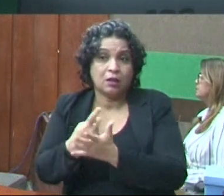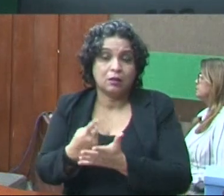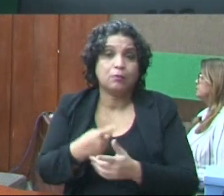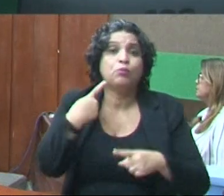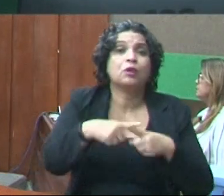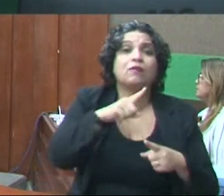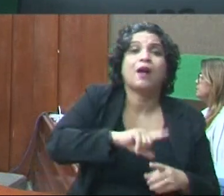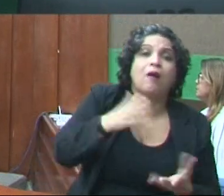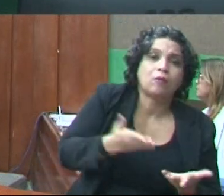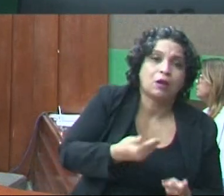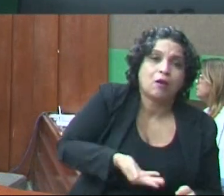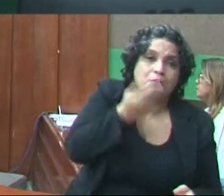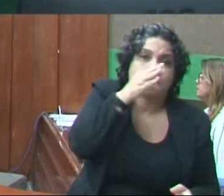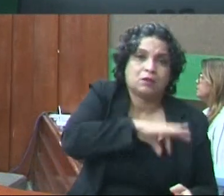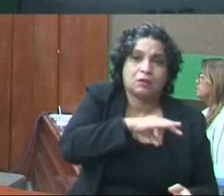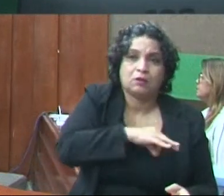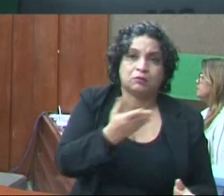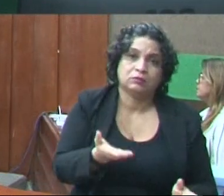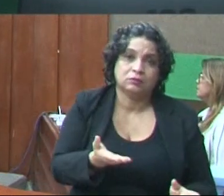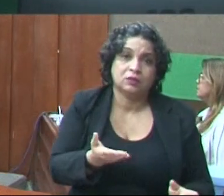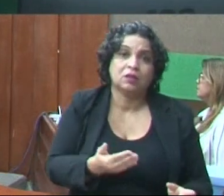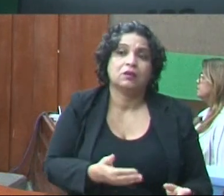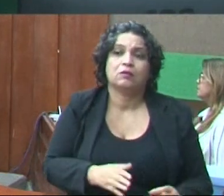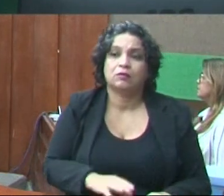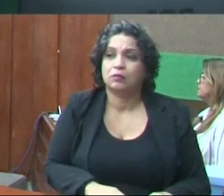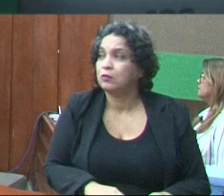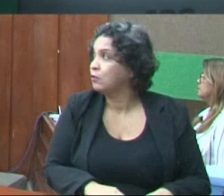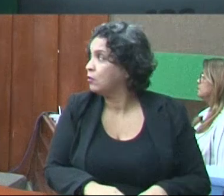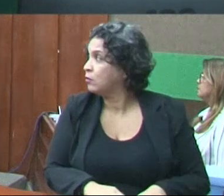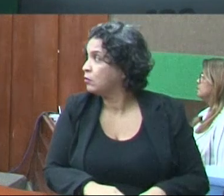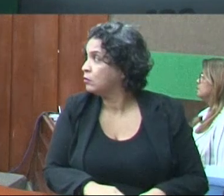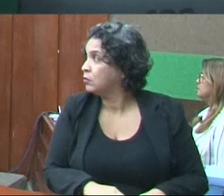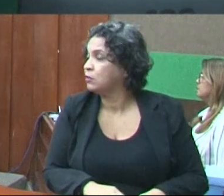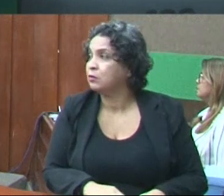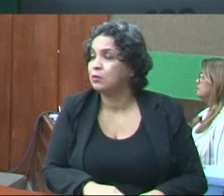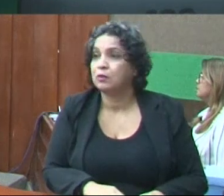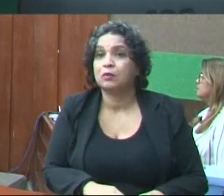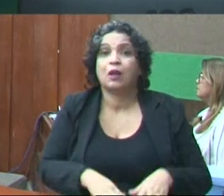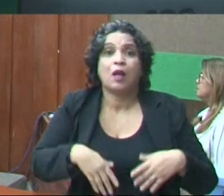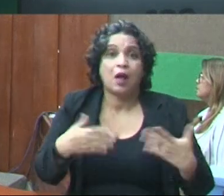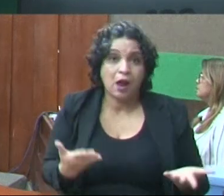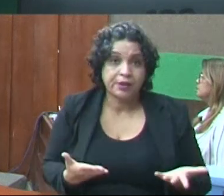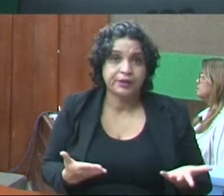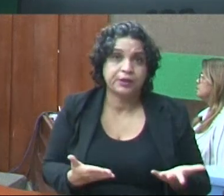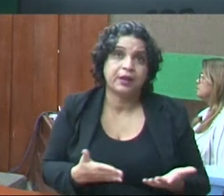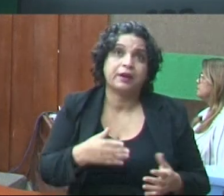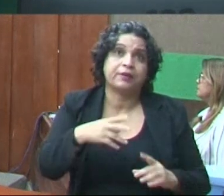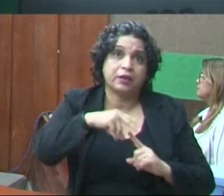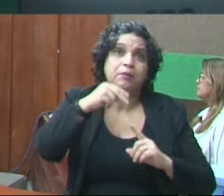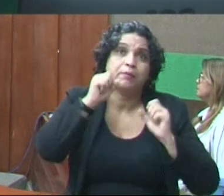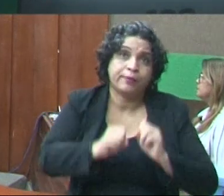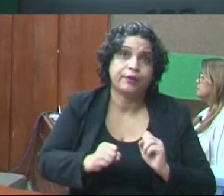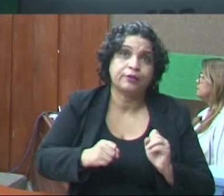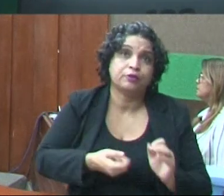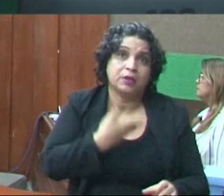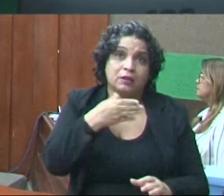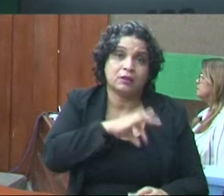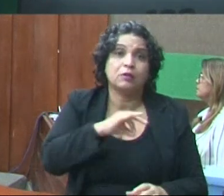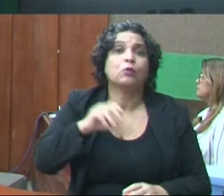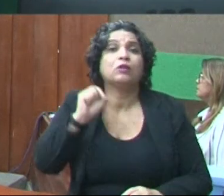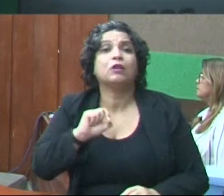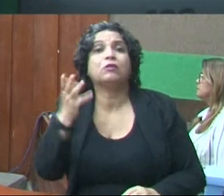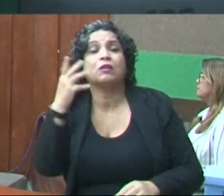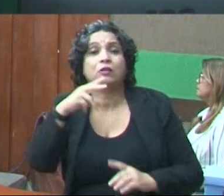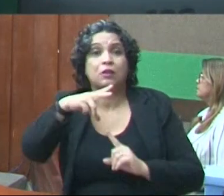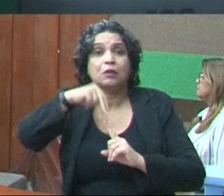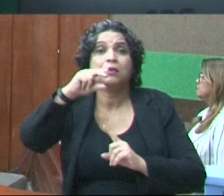aumentar o salário? Cabe à Câmara Municipal. E aí a Câmara Municipal toma a iniciativa. E o que a Câmara faz?